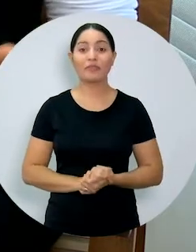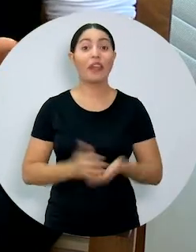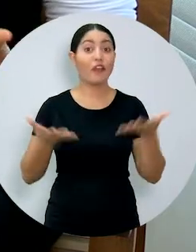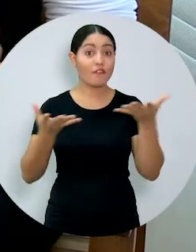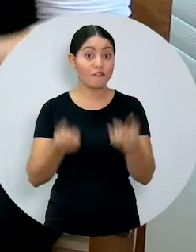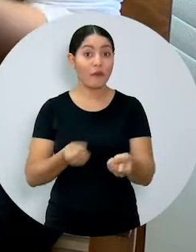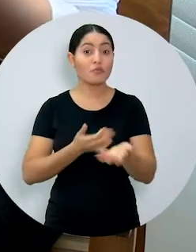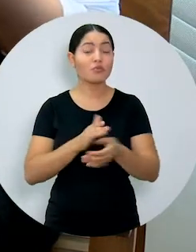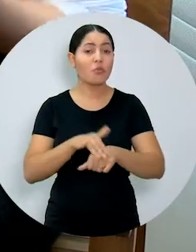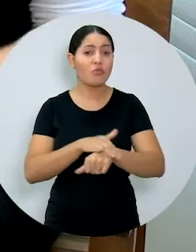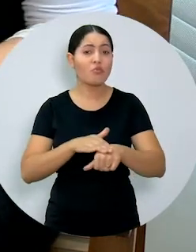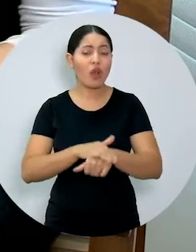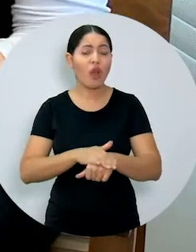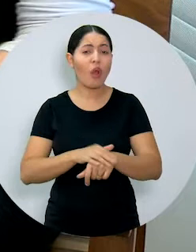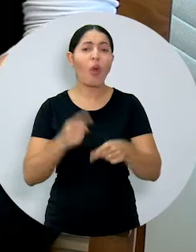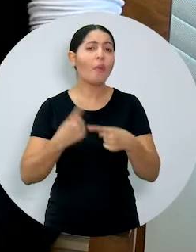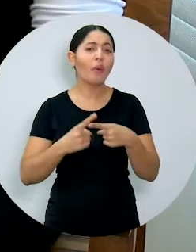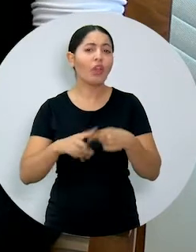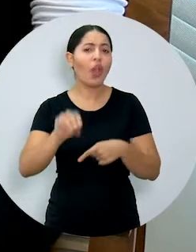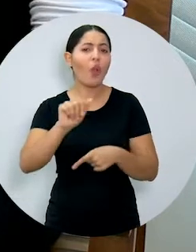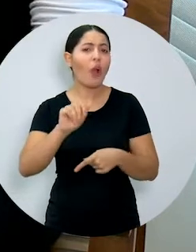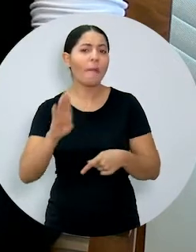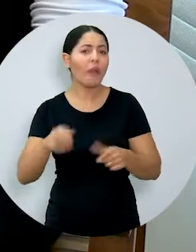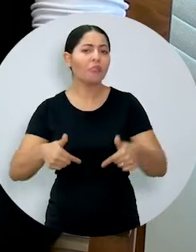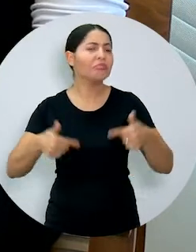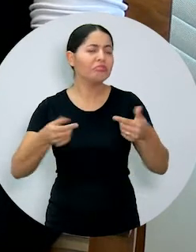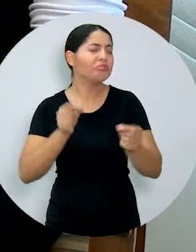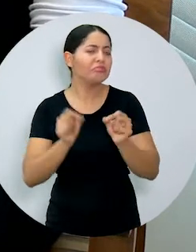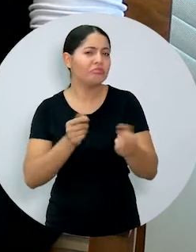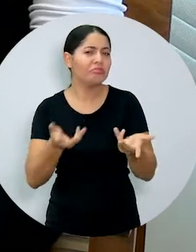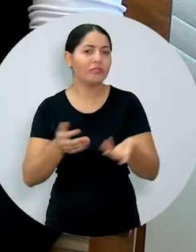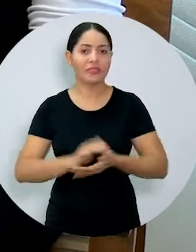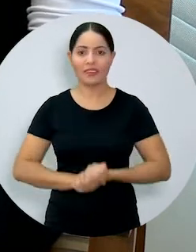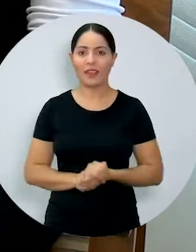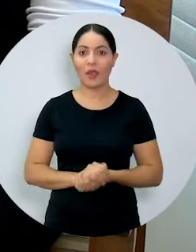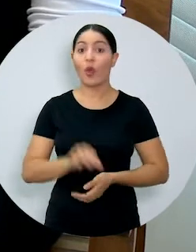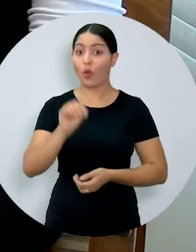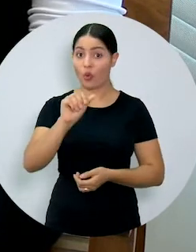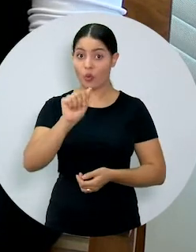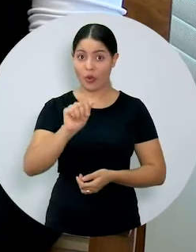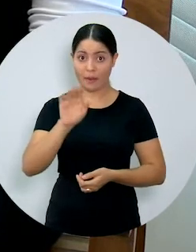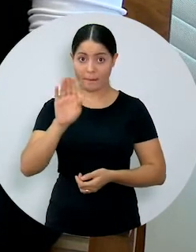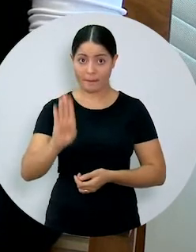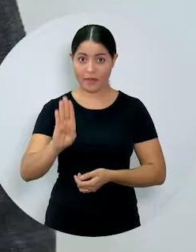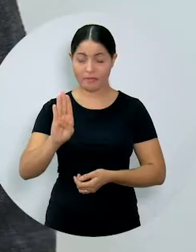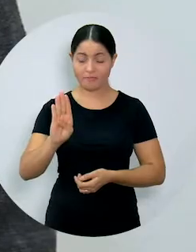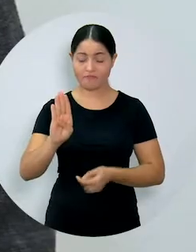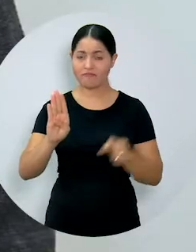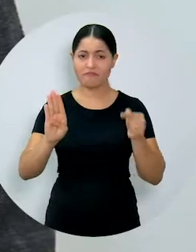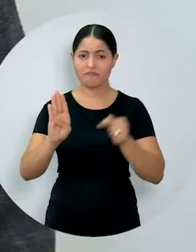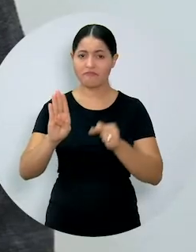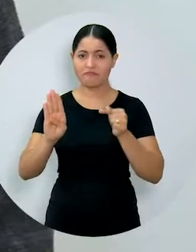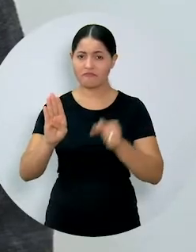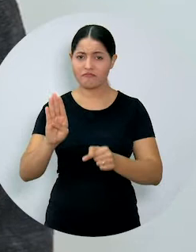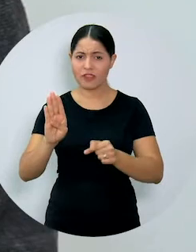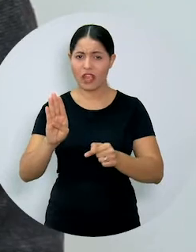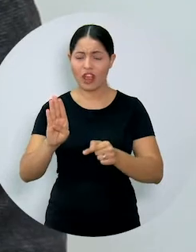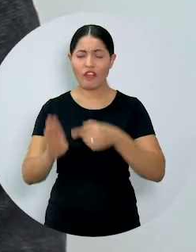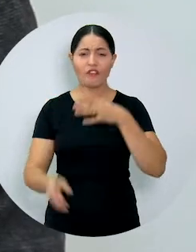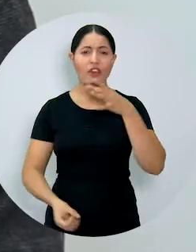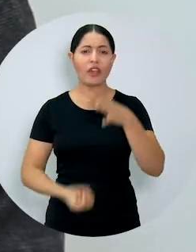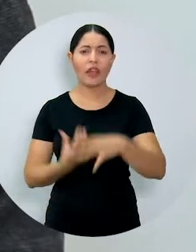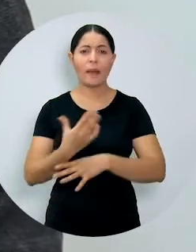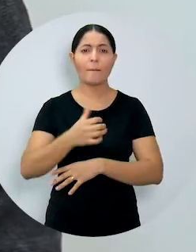então com a pergunta: para o que serve a OAB? A Ordem dos Advogados do Brasil, constituída